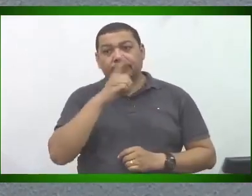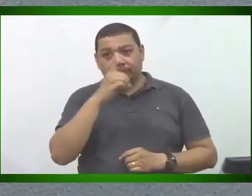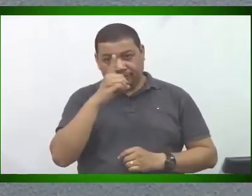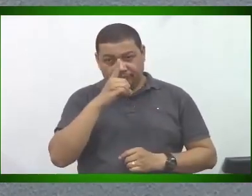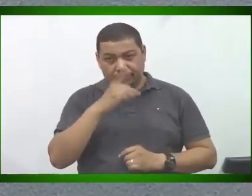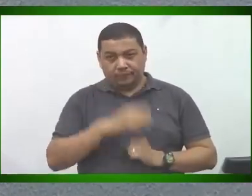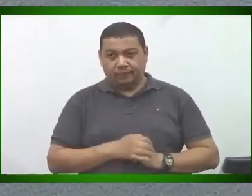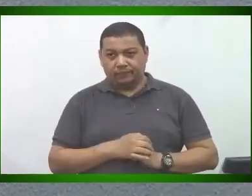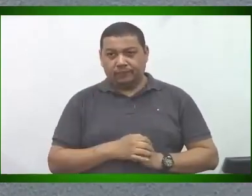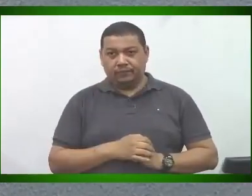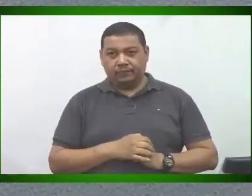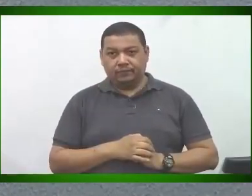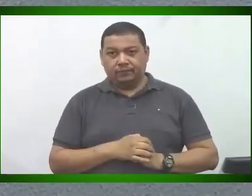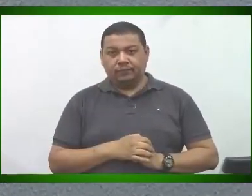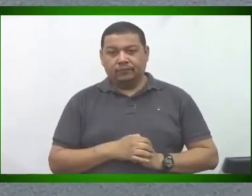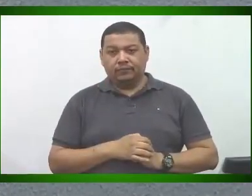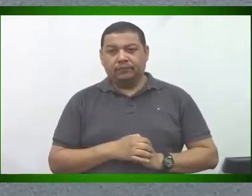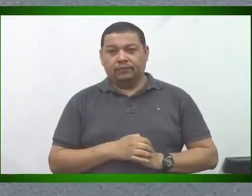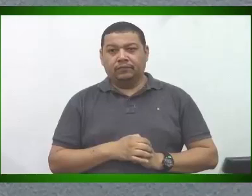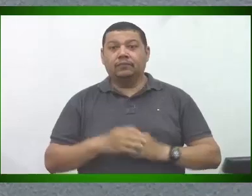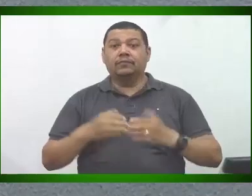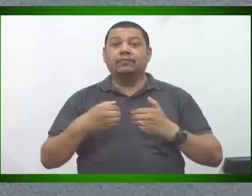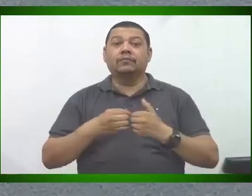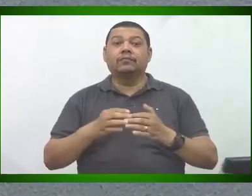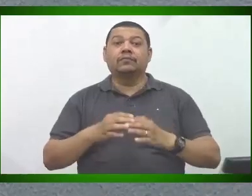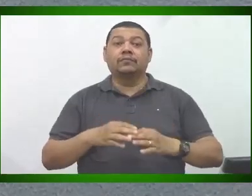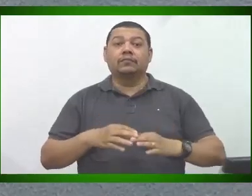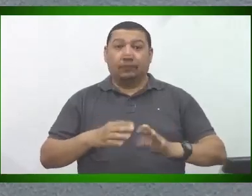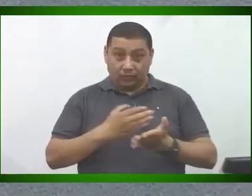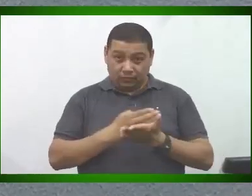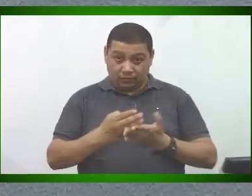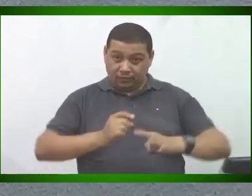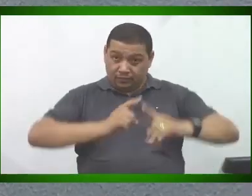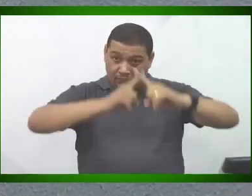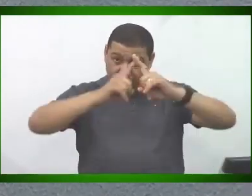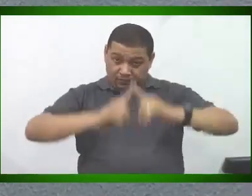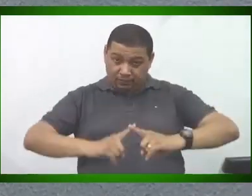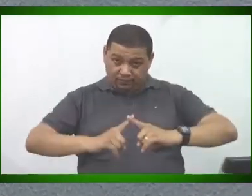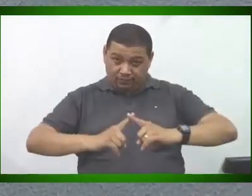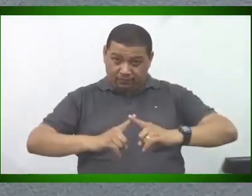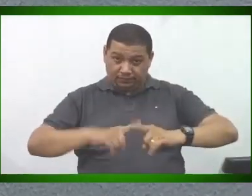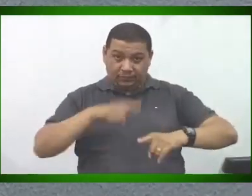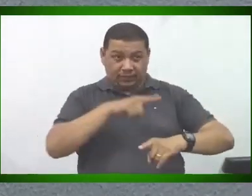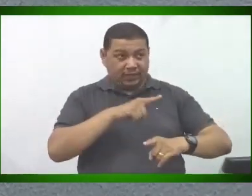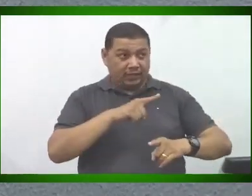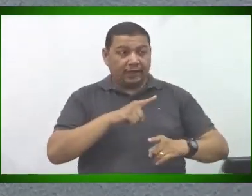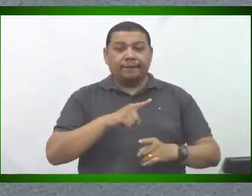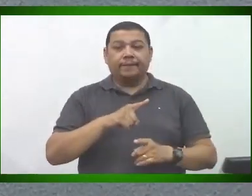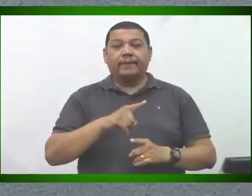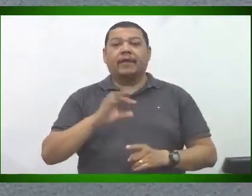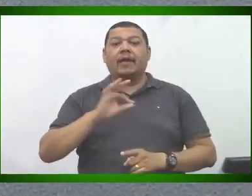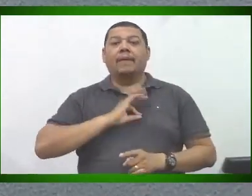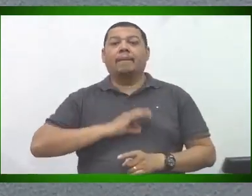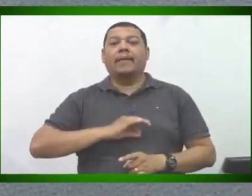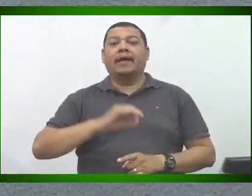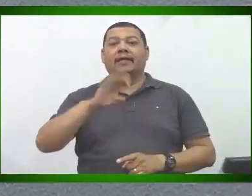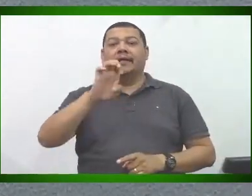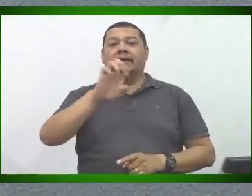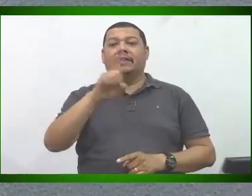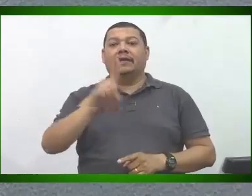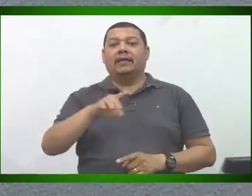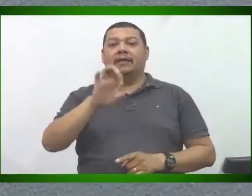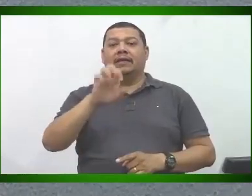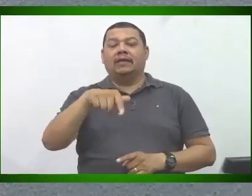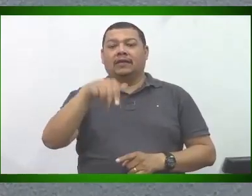agora, da abertura da Taça Padre Ezequiel Ramim. Estava lá comigo o vereador